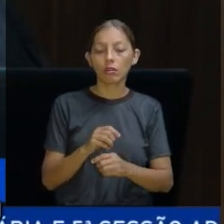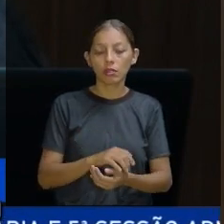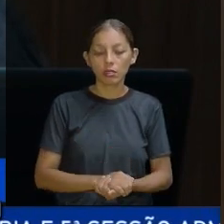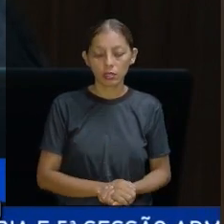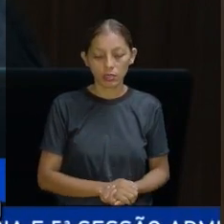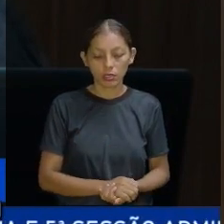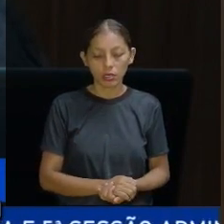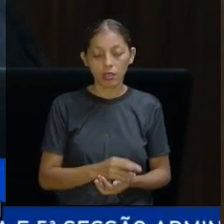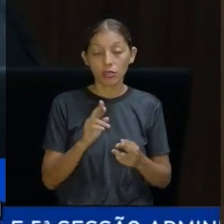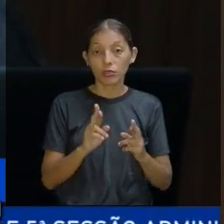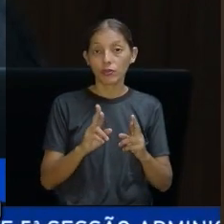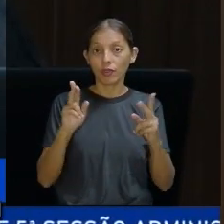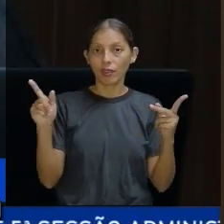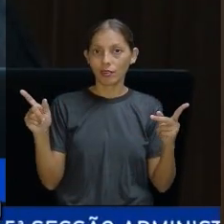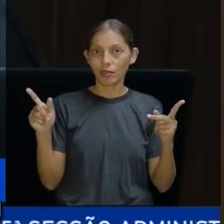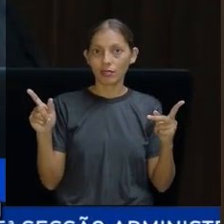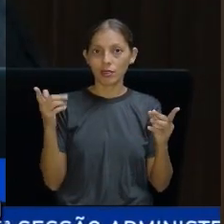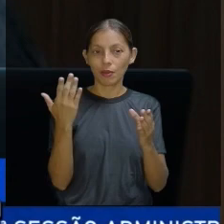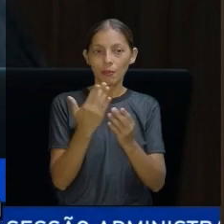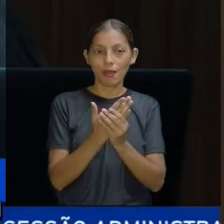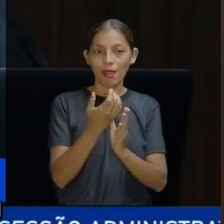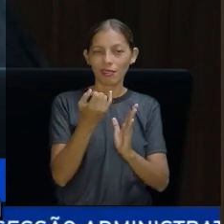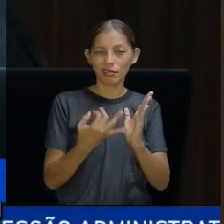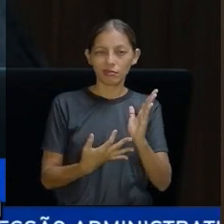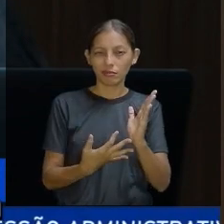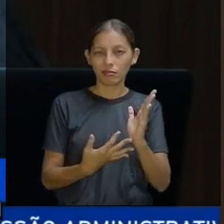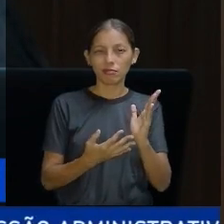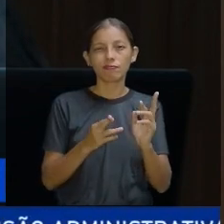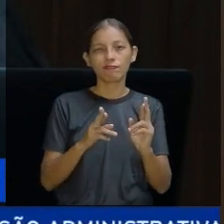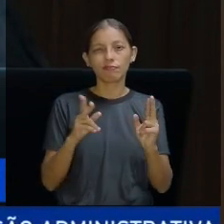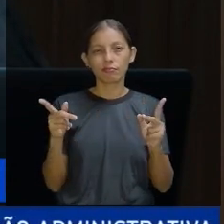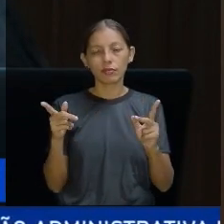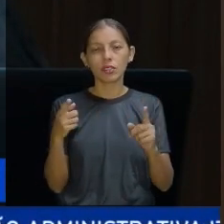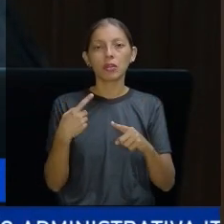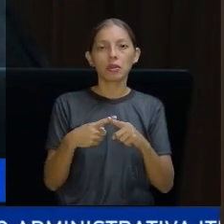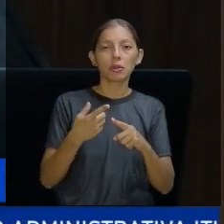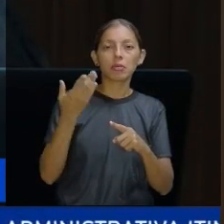inovação que teria ocorrido no julgamento